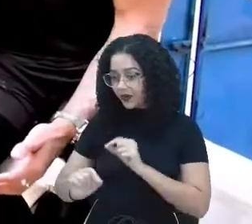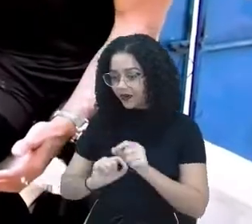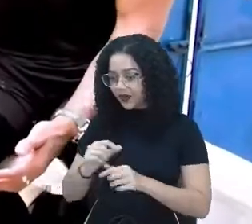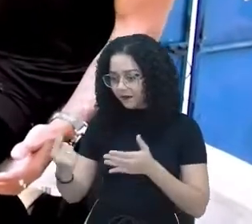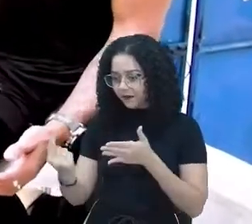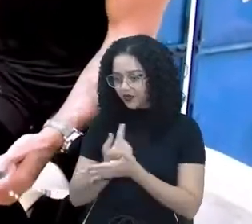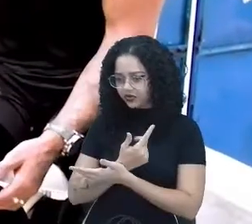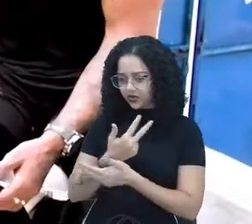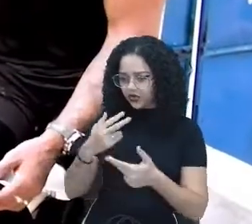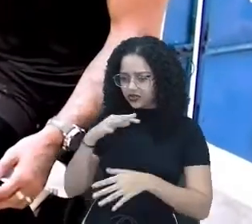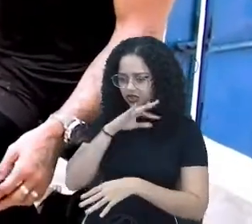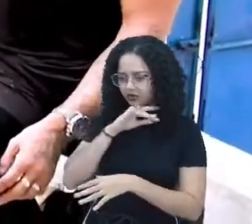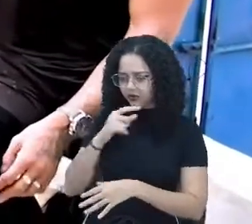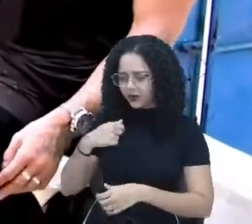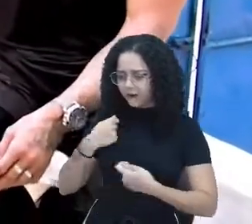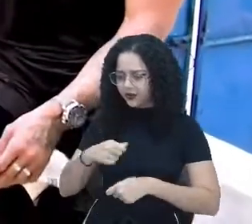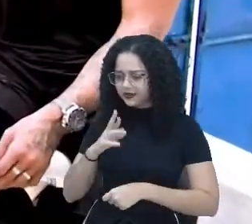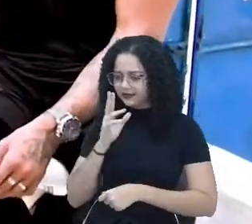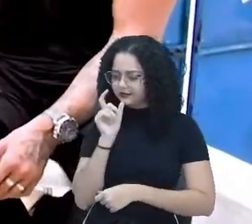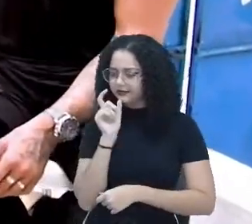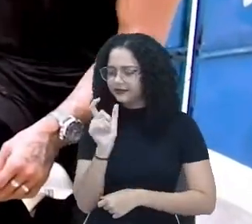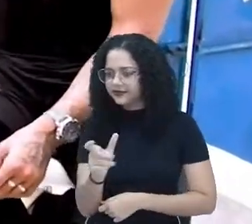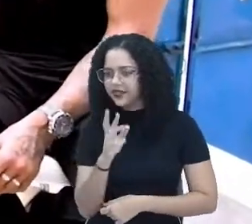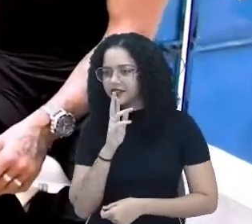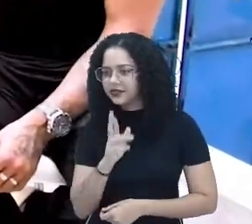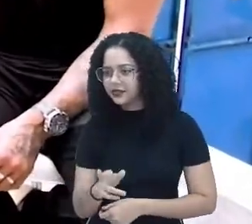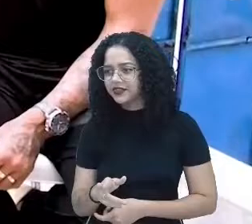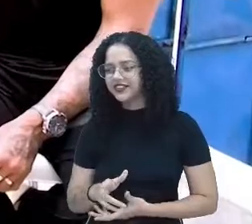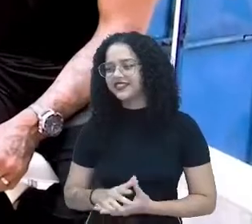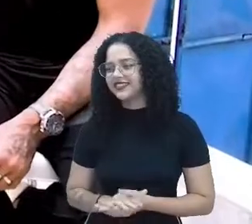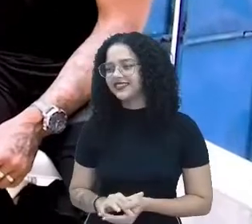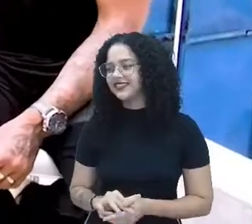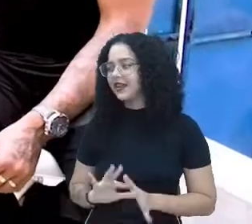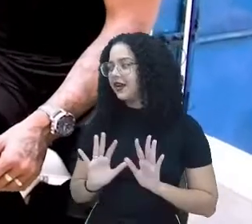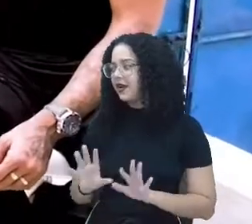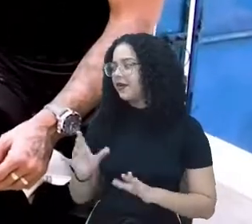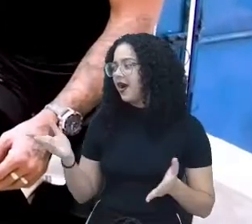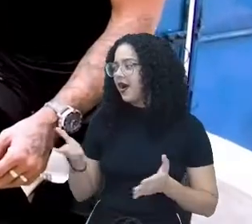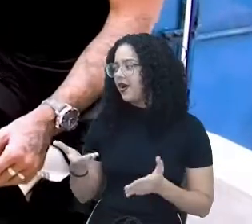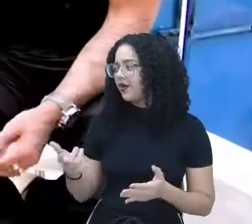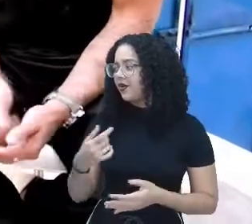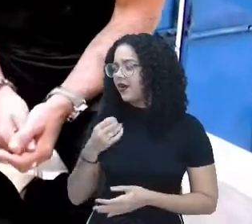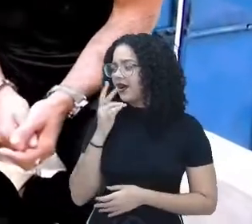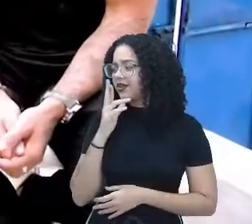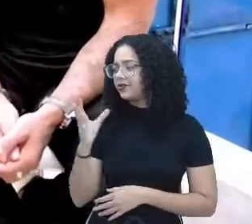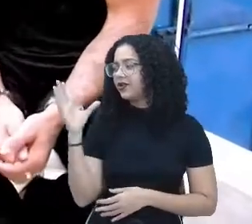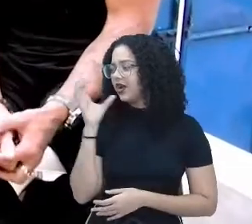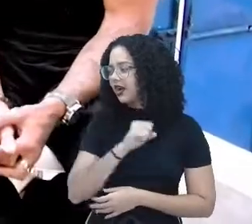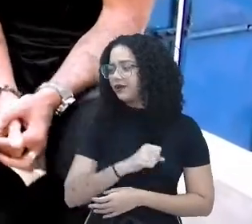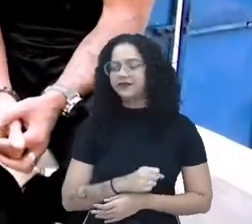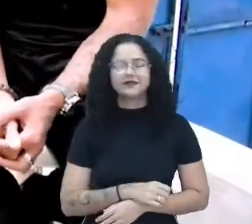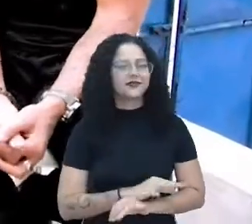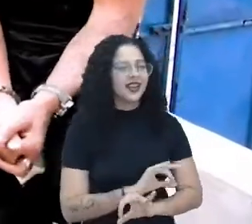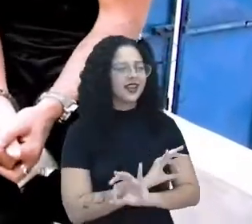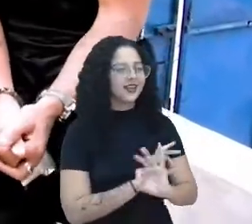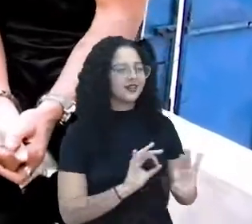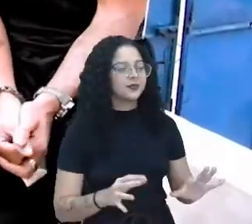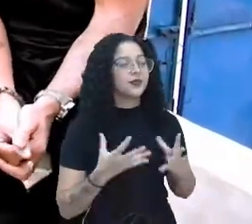ruim, que eu tenho que dar uma resposta incisiva, porque eu não sou muito de filtrar, não. Mas nesse caso aqui, ó, chuchu beleza. Excelente.